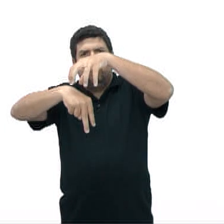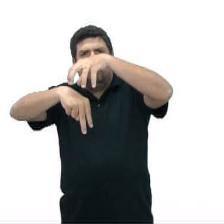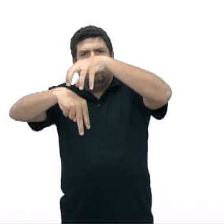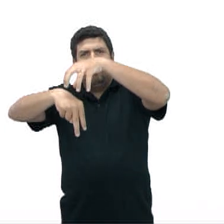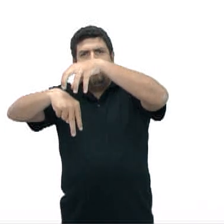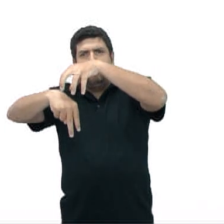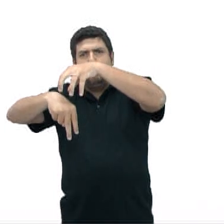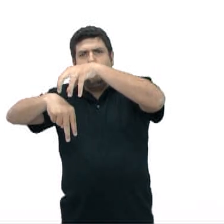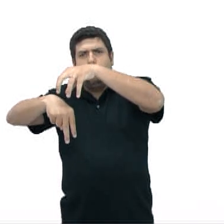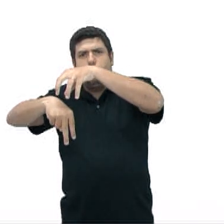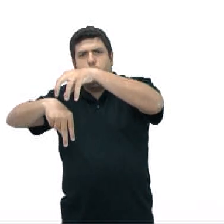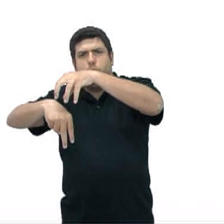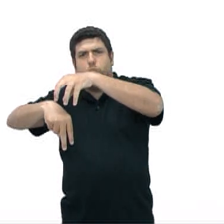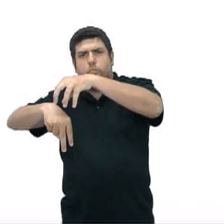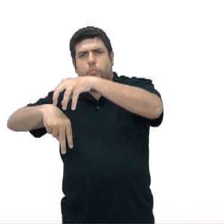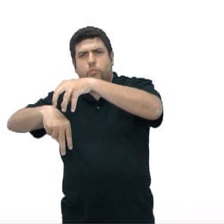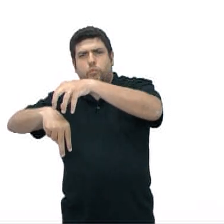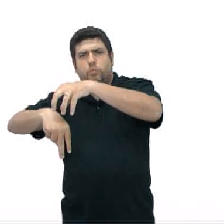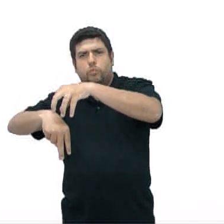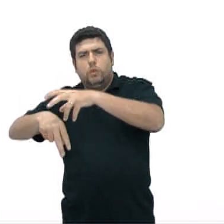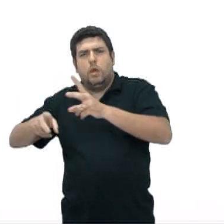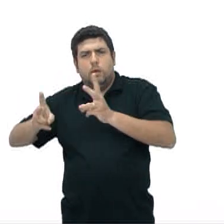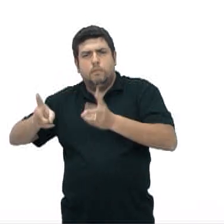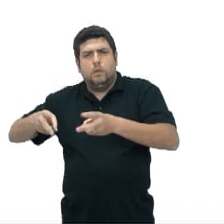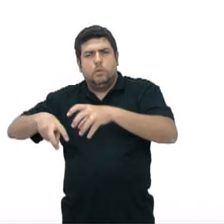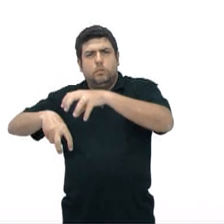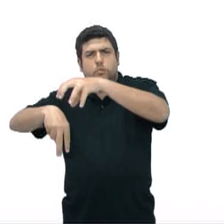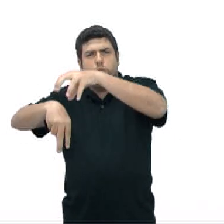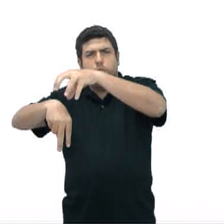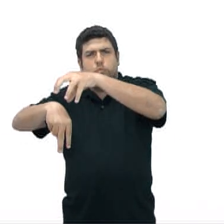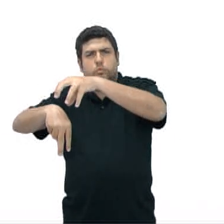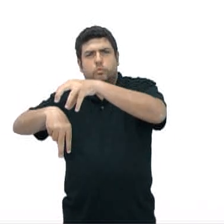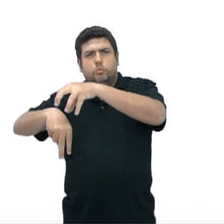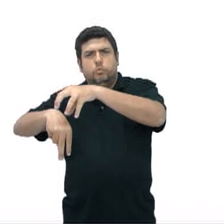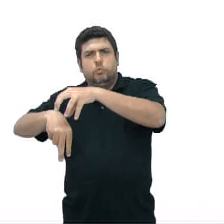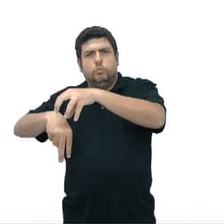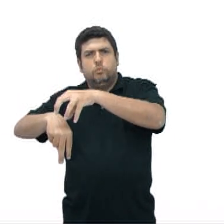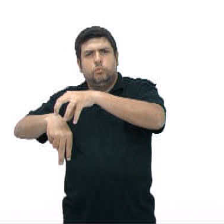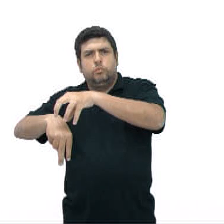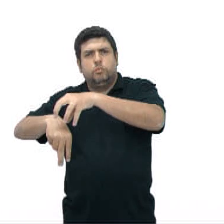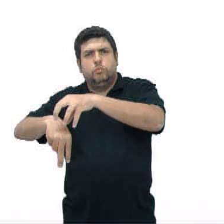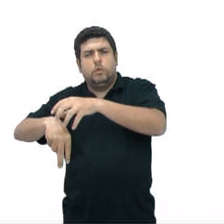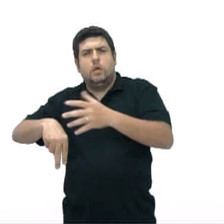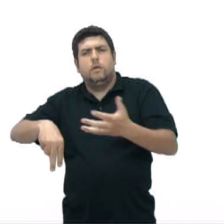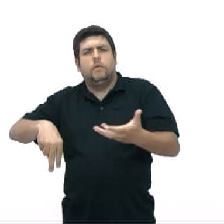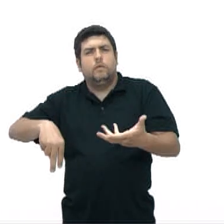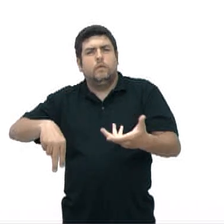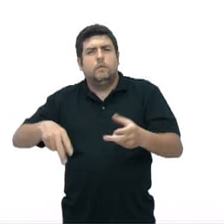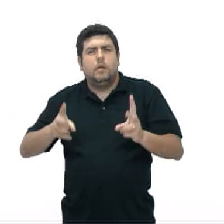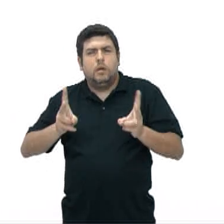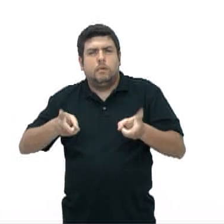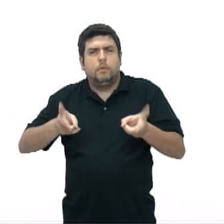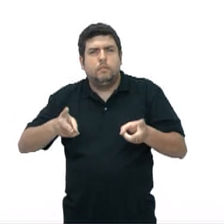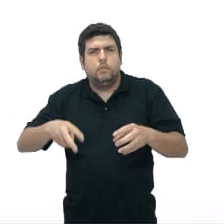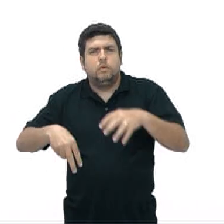que a força total atuando sobre o paraquedista após sua velocidade se tornar constante é